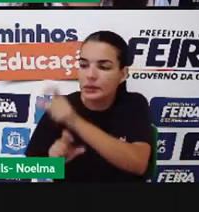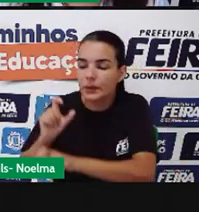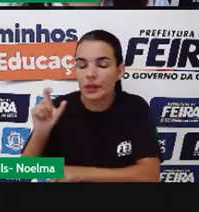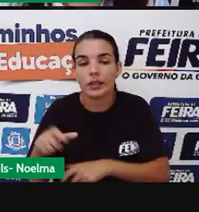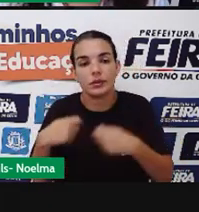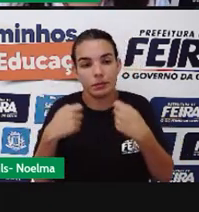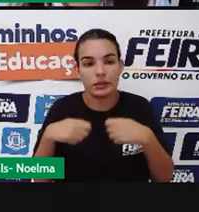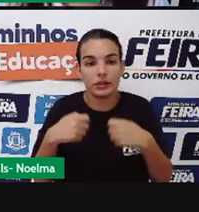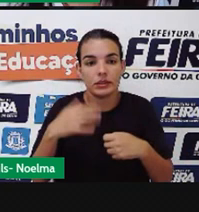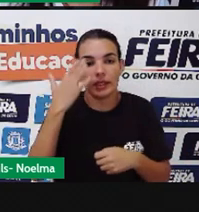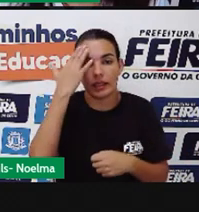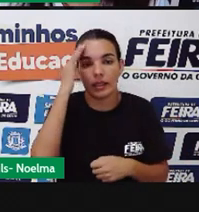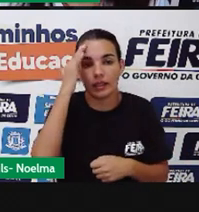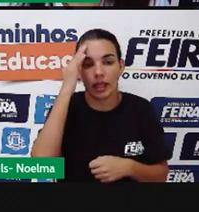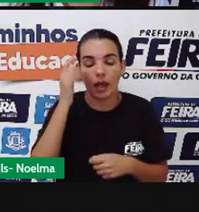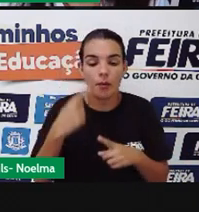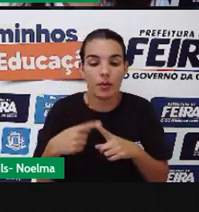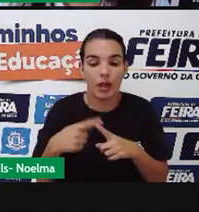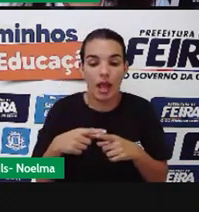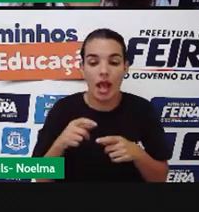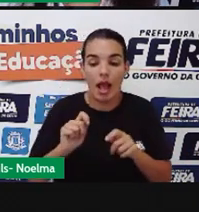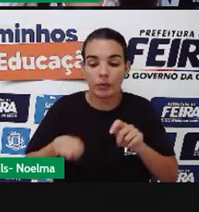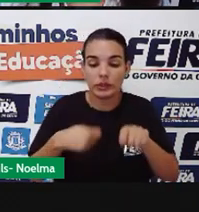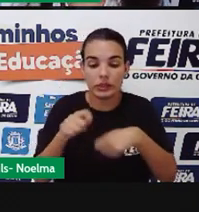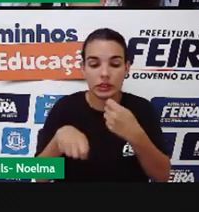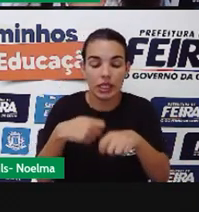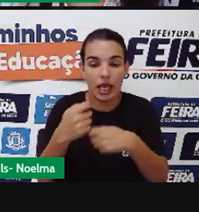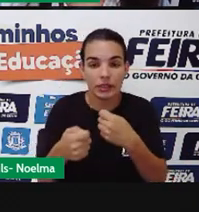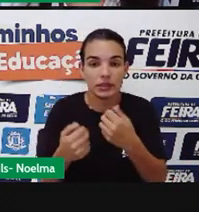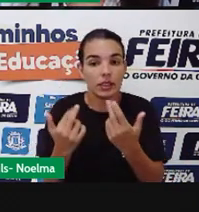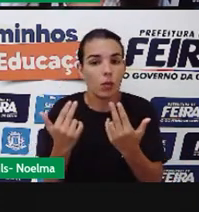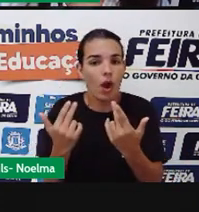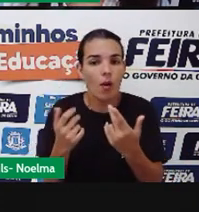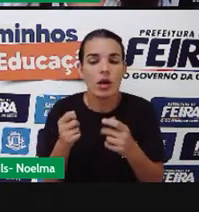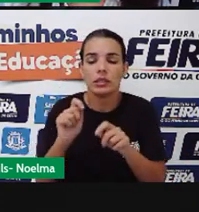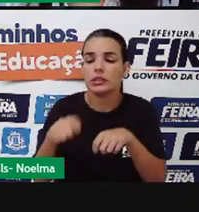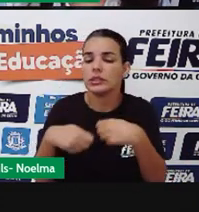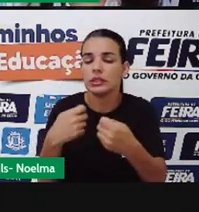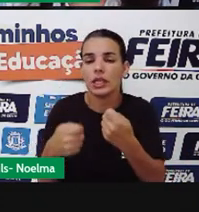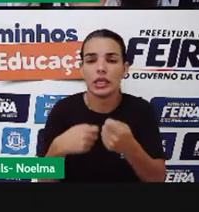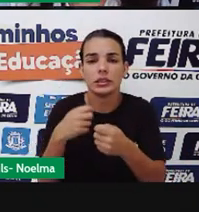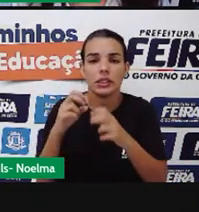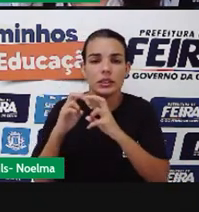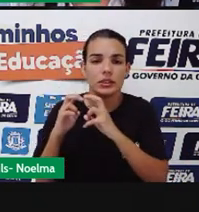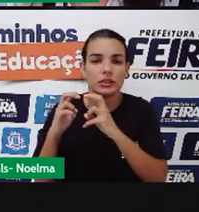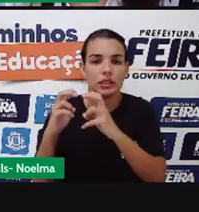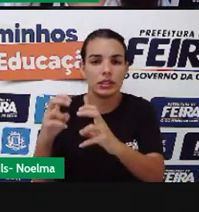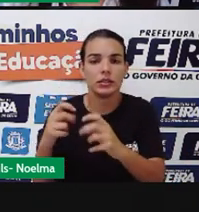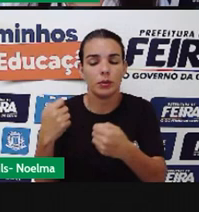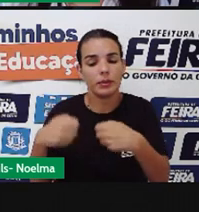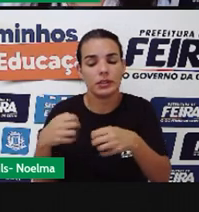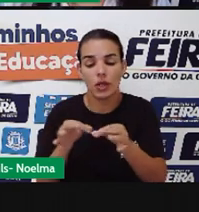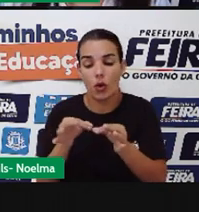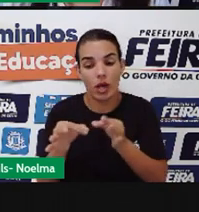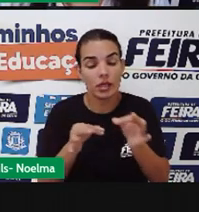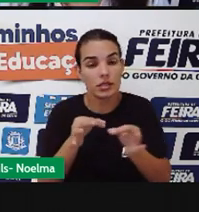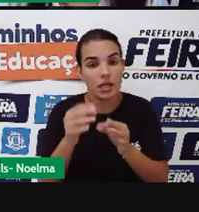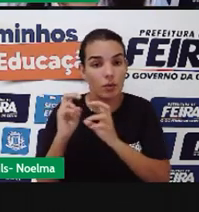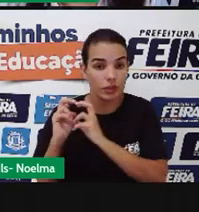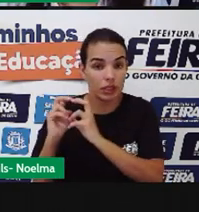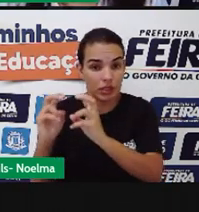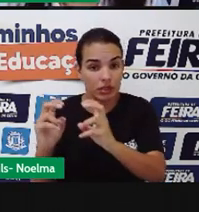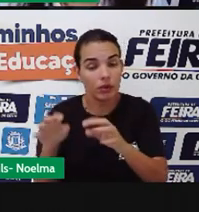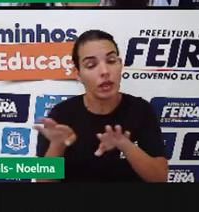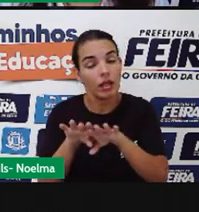da pontuação. Então, a pontuação, assim como os sinais de trânsito servem para organizar o trânsito, os sinais